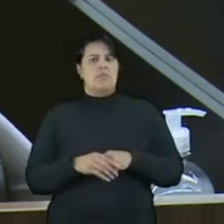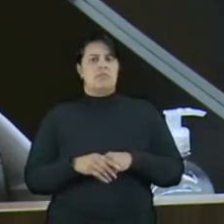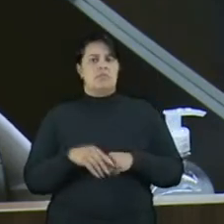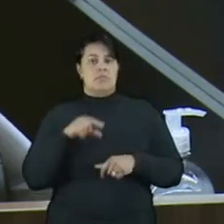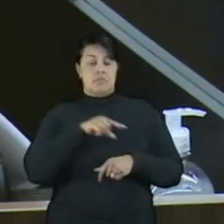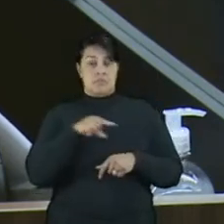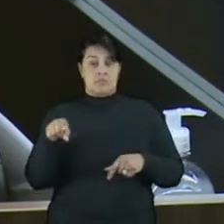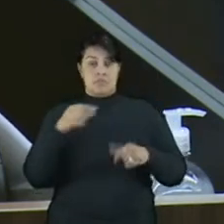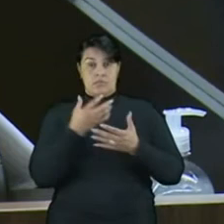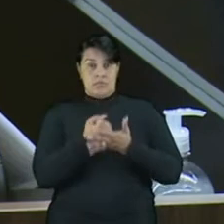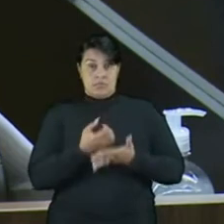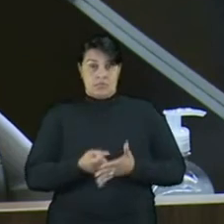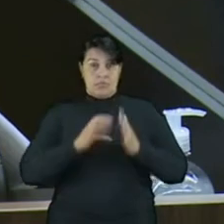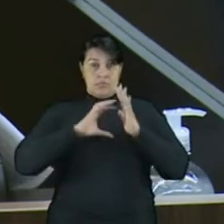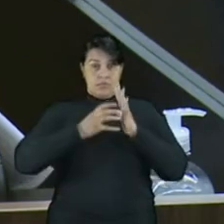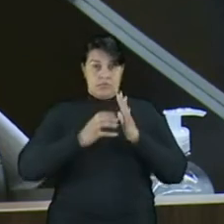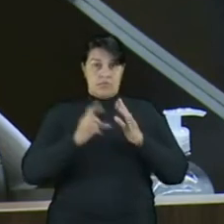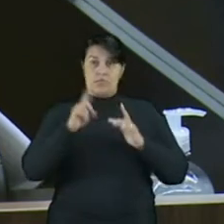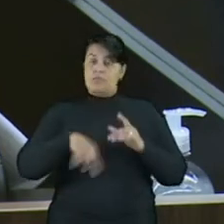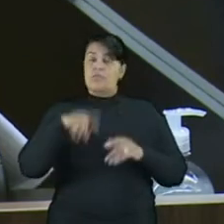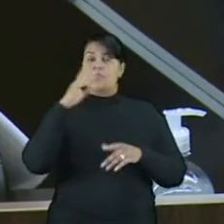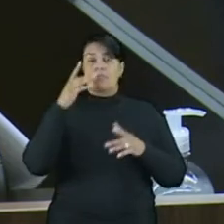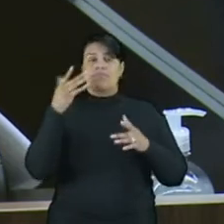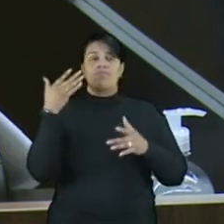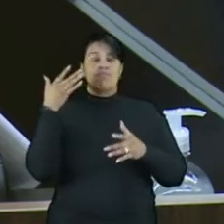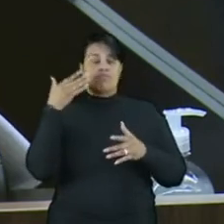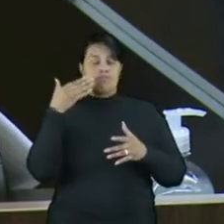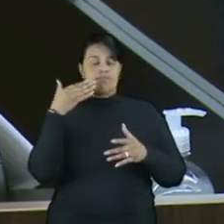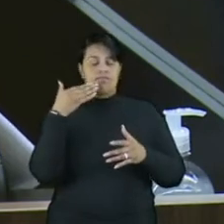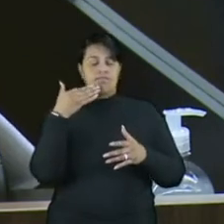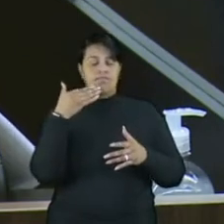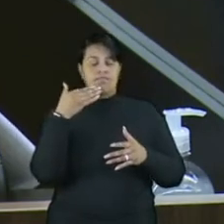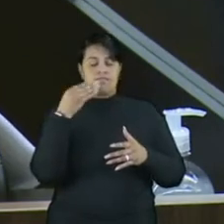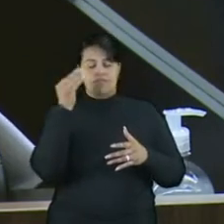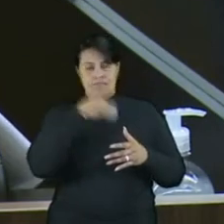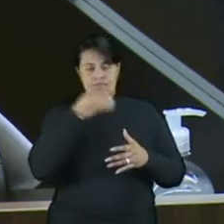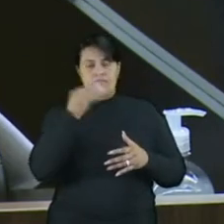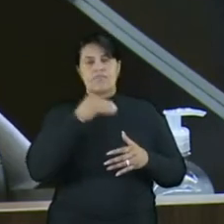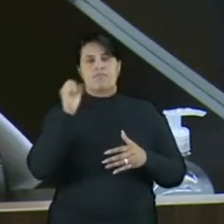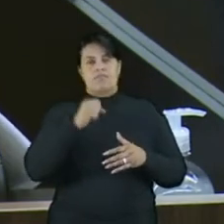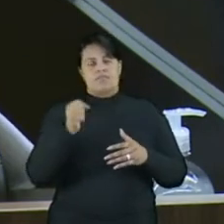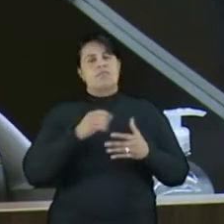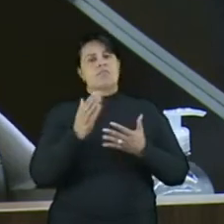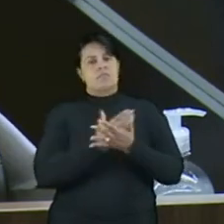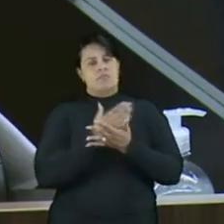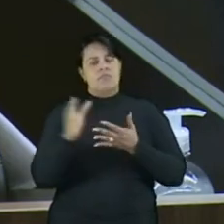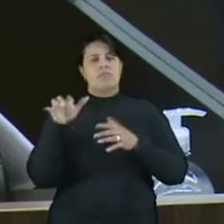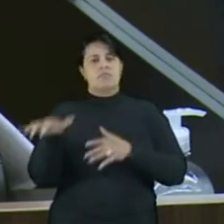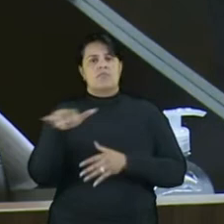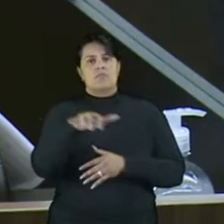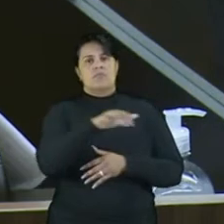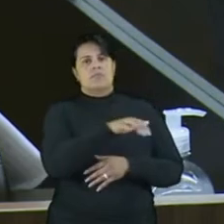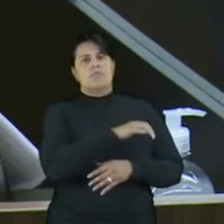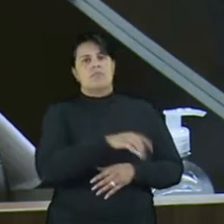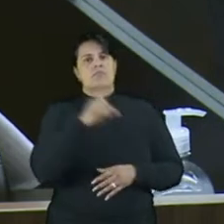esses dados são muito frágeis e acontece, especialmente em algumas instituições, inclusive aqui no próprio